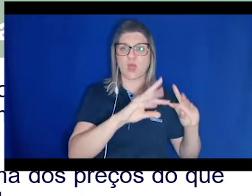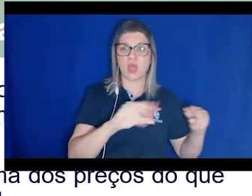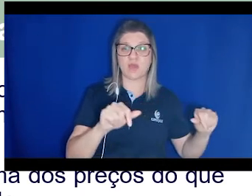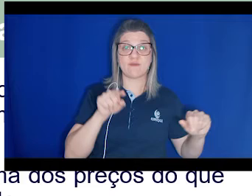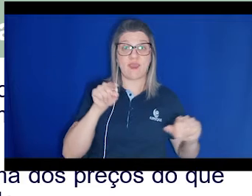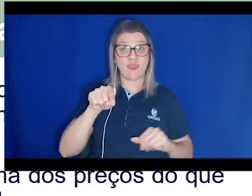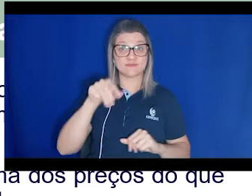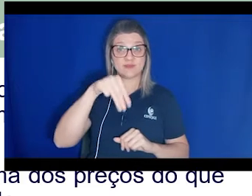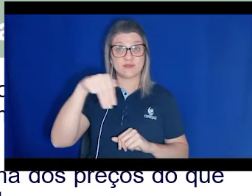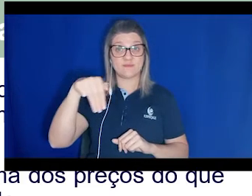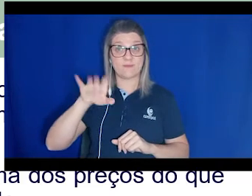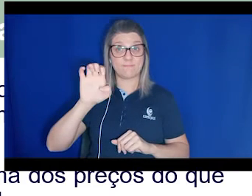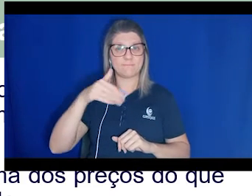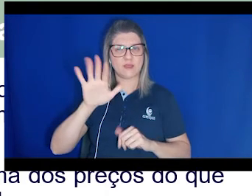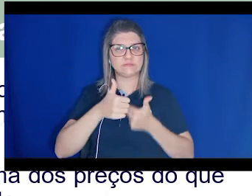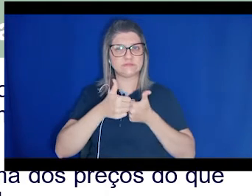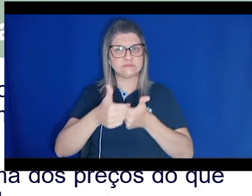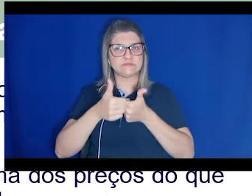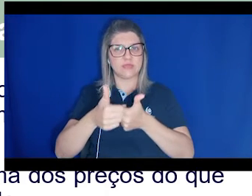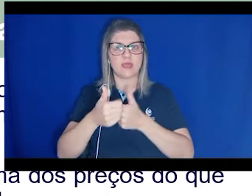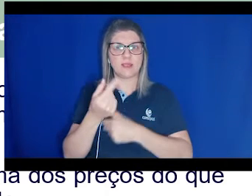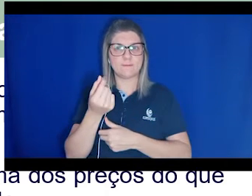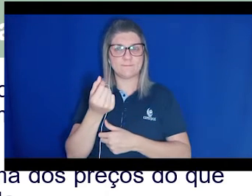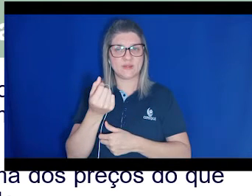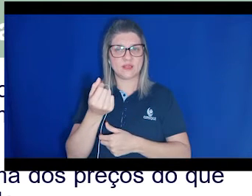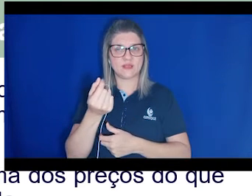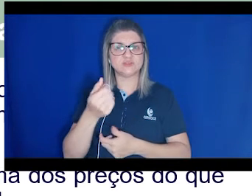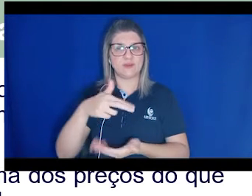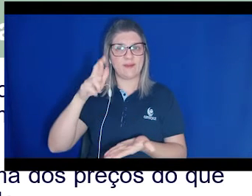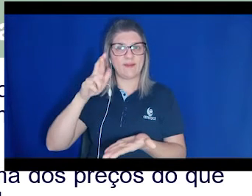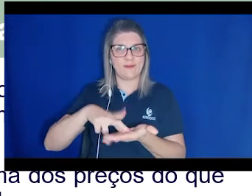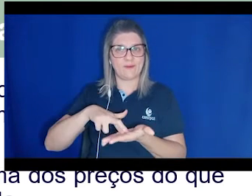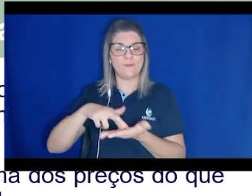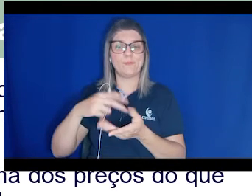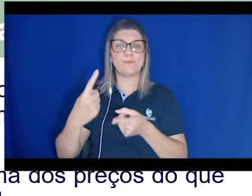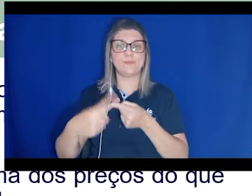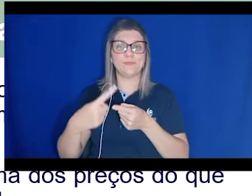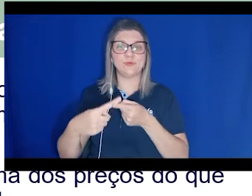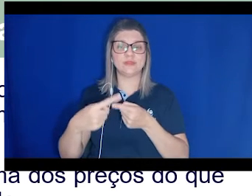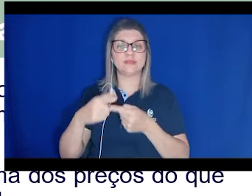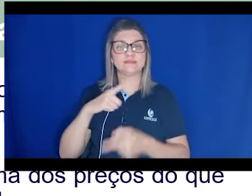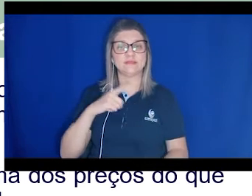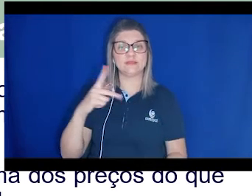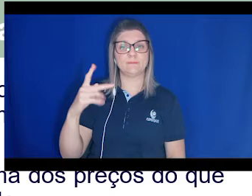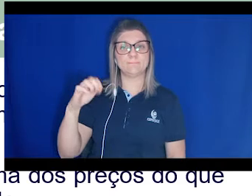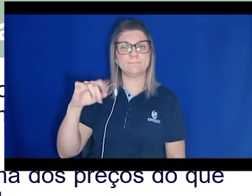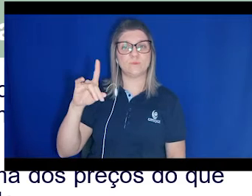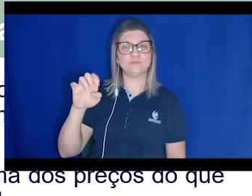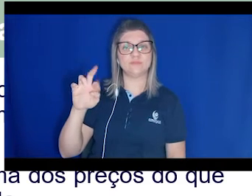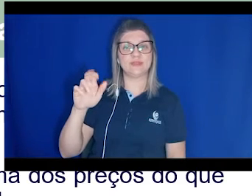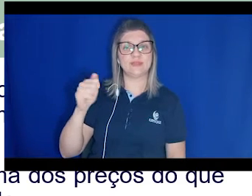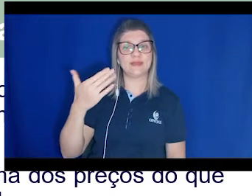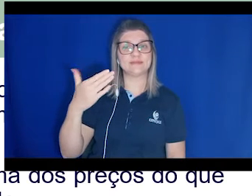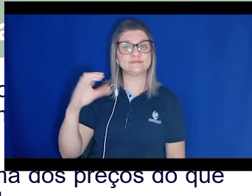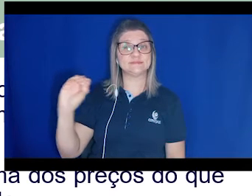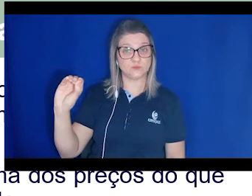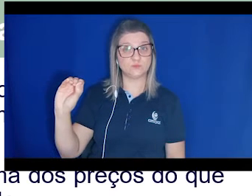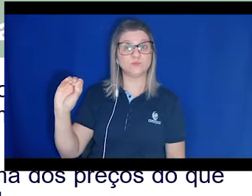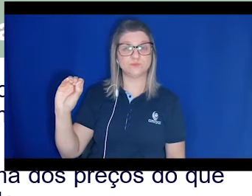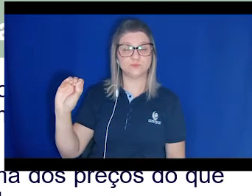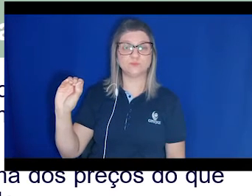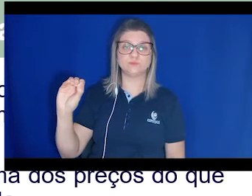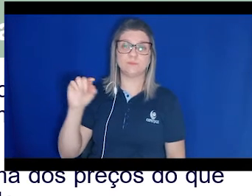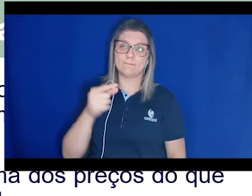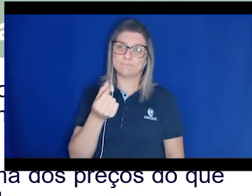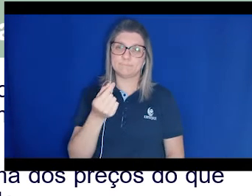e a exponencial acompanha mais os preços. Isso porque ela trabalha-se com uma ponderação, ela é ponderada e os